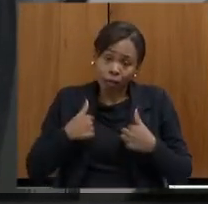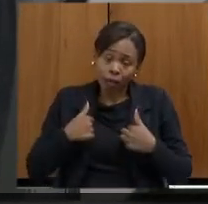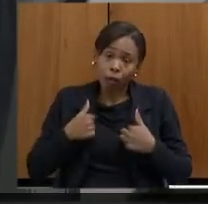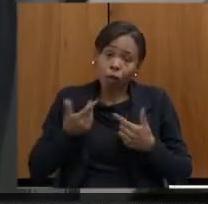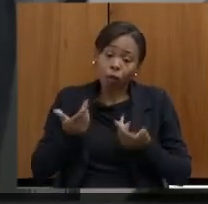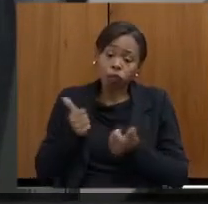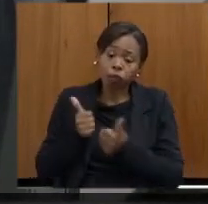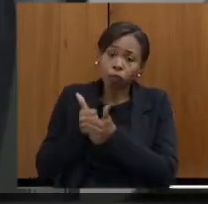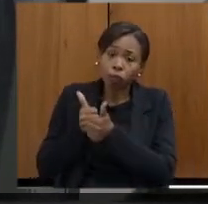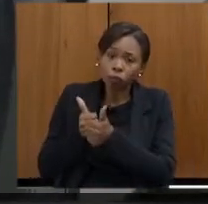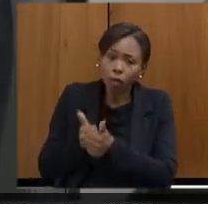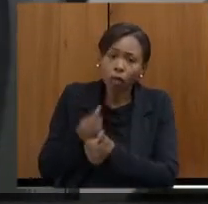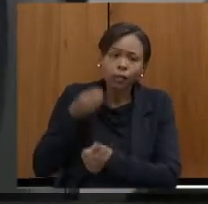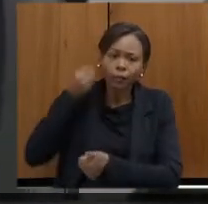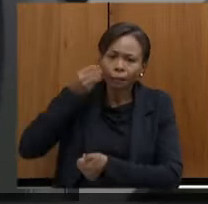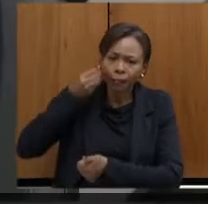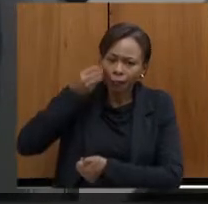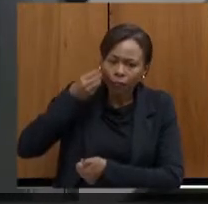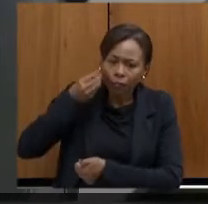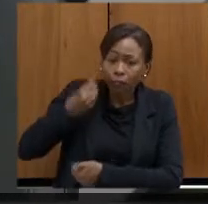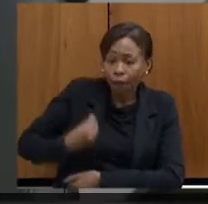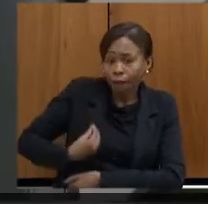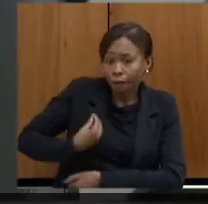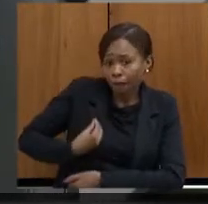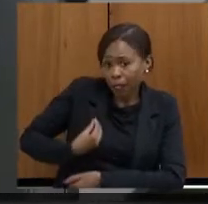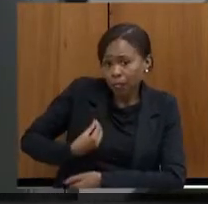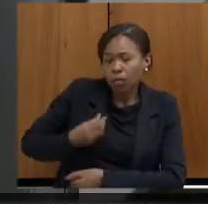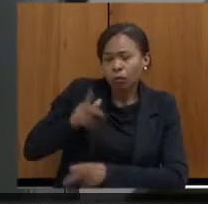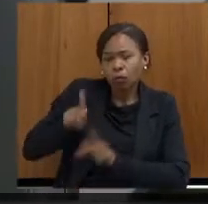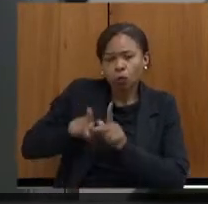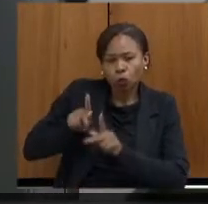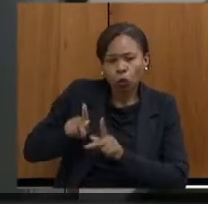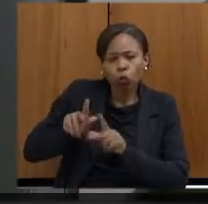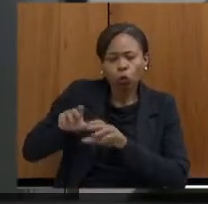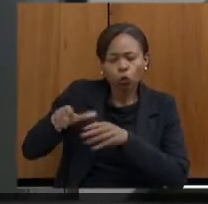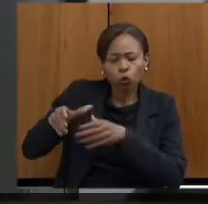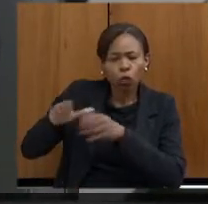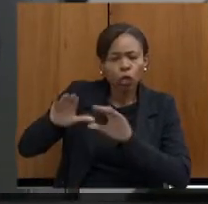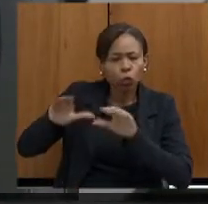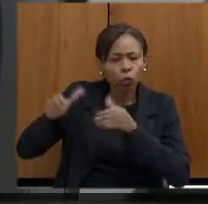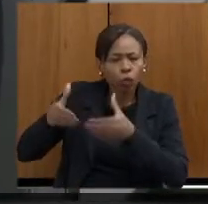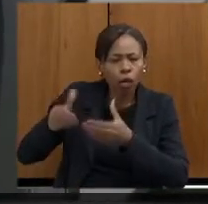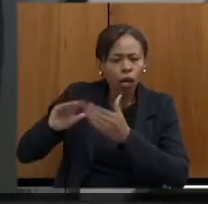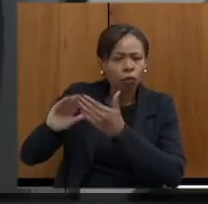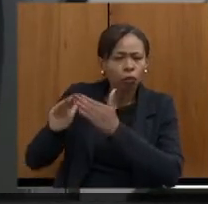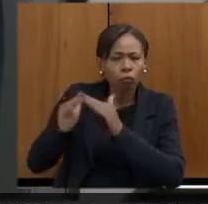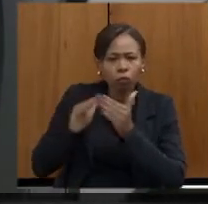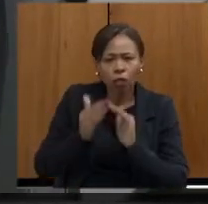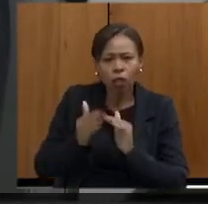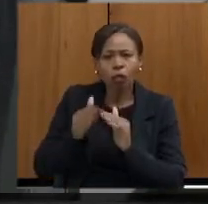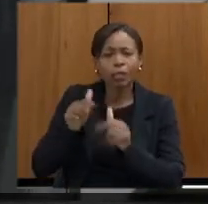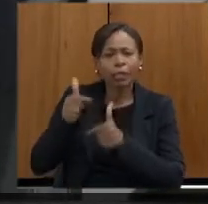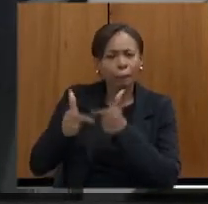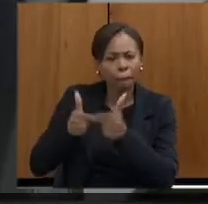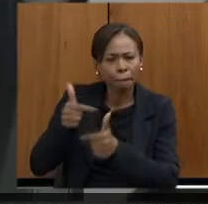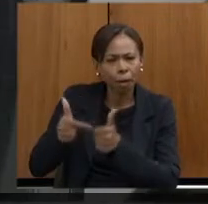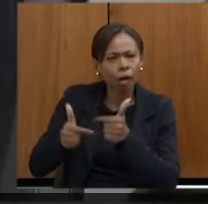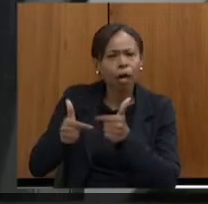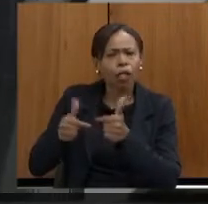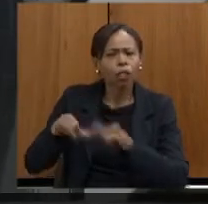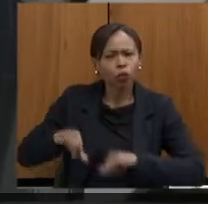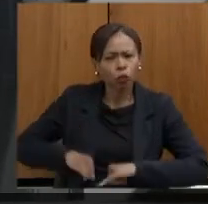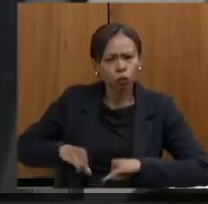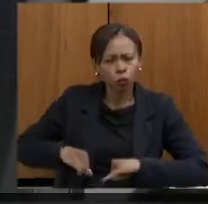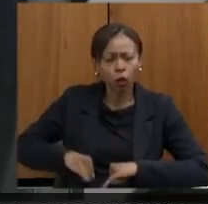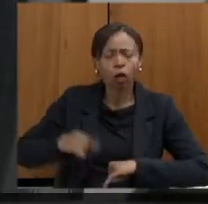das pessoas na prática, né? Nas comunidades, os trabalhadores e trabalhadoras, mineiros e mineiros, da vida como ela é de verdade,